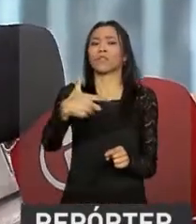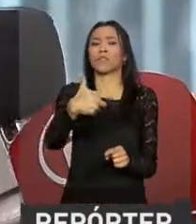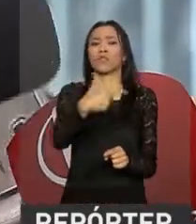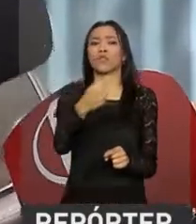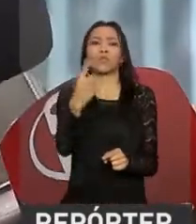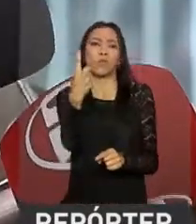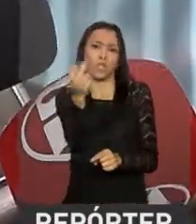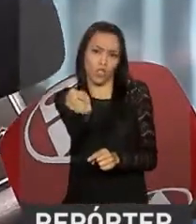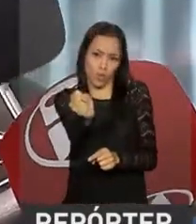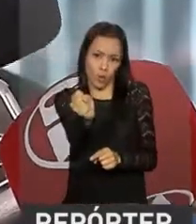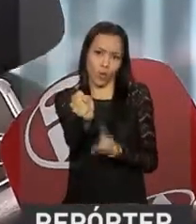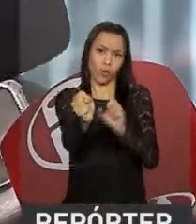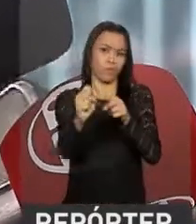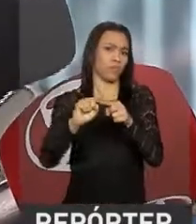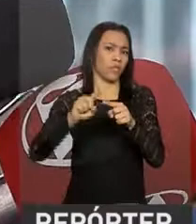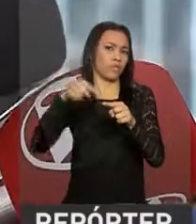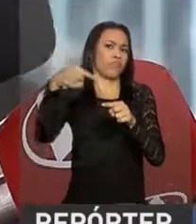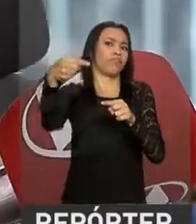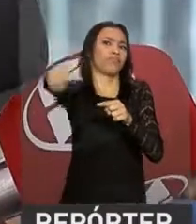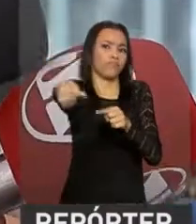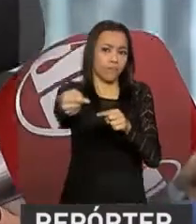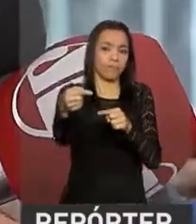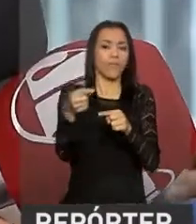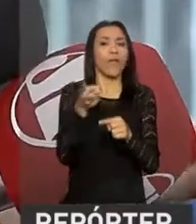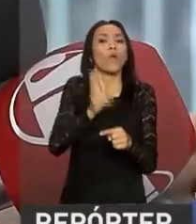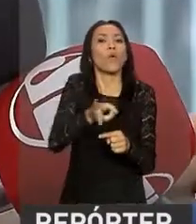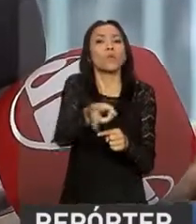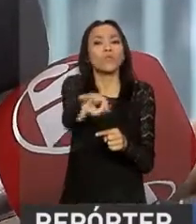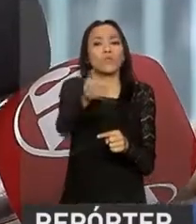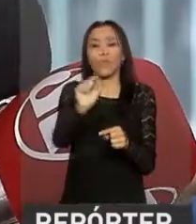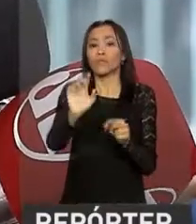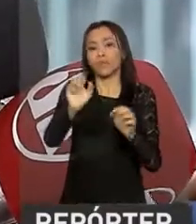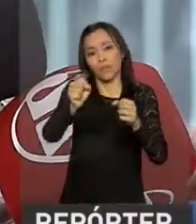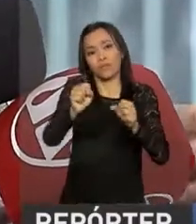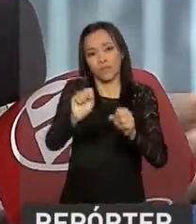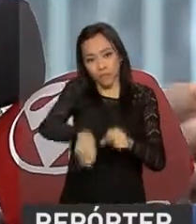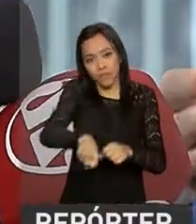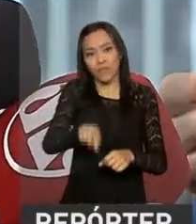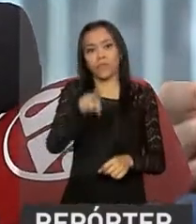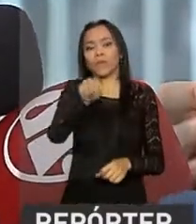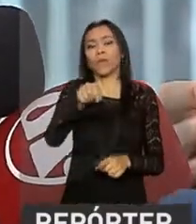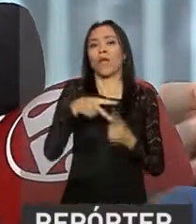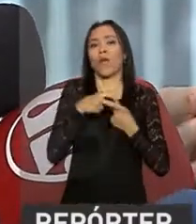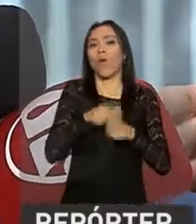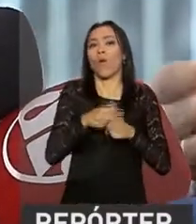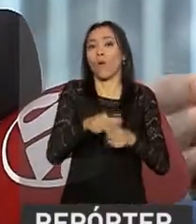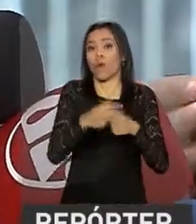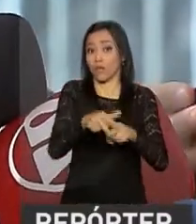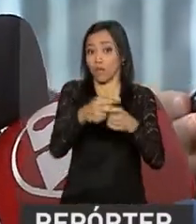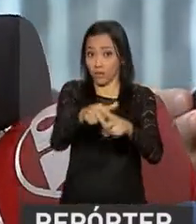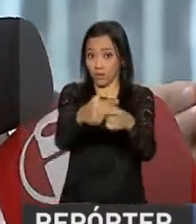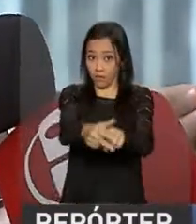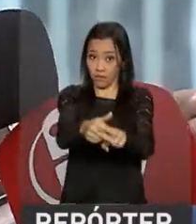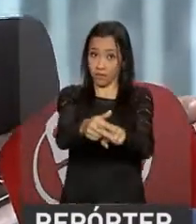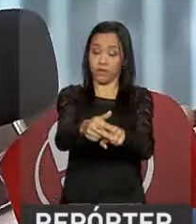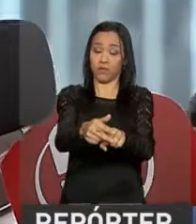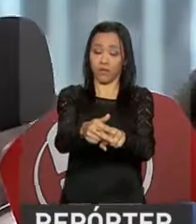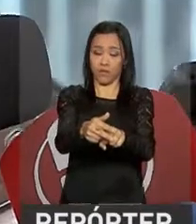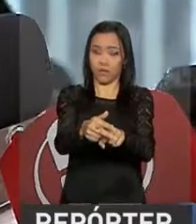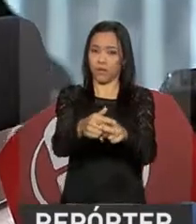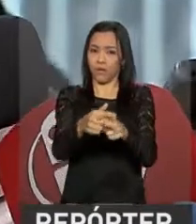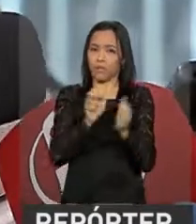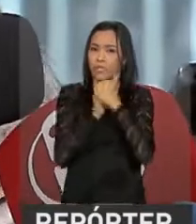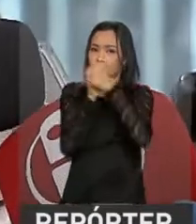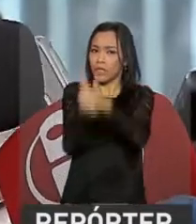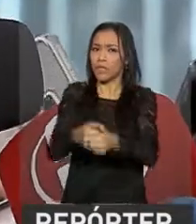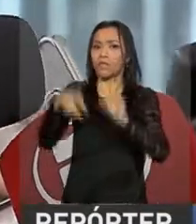2018 em diante prevalece aí sim a correção é a baseada